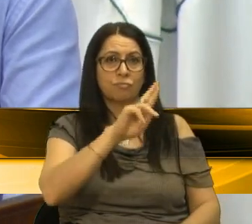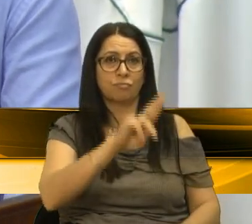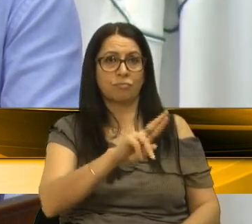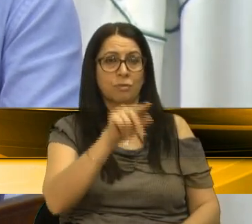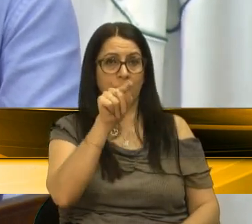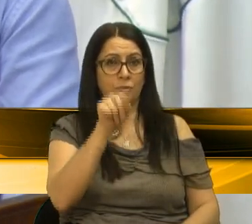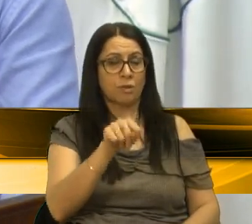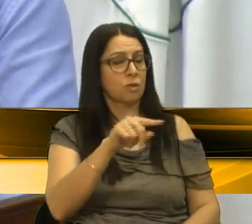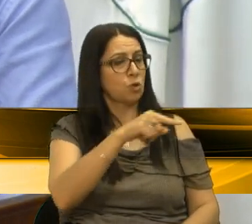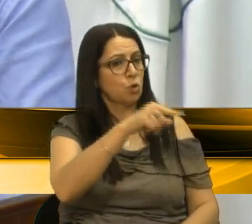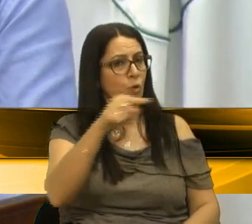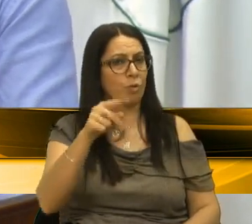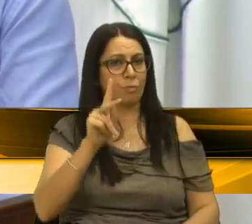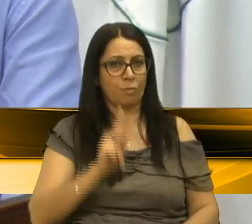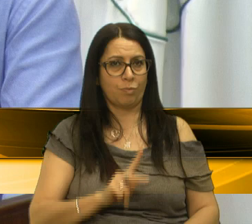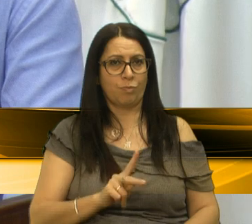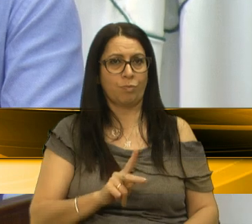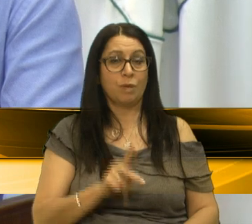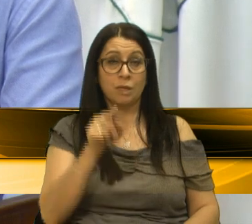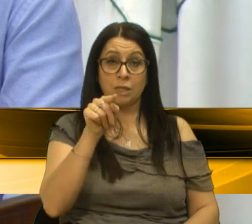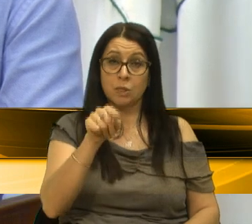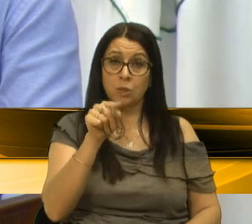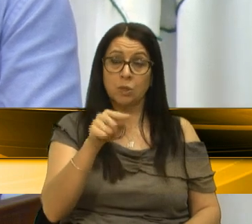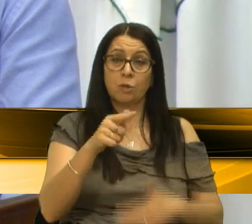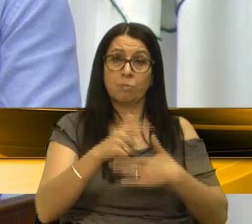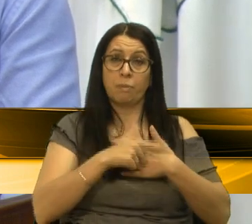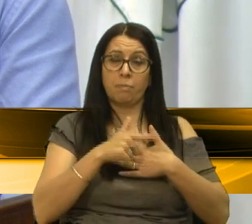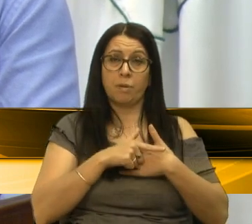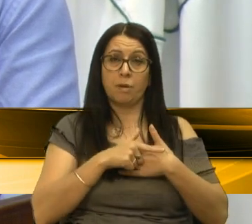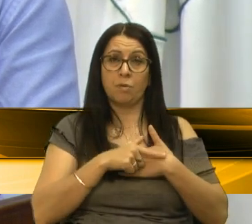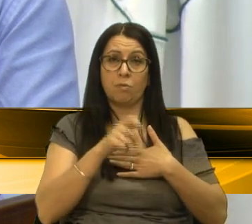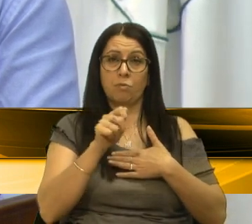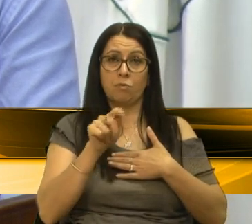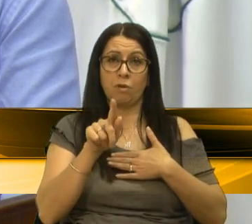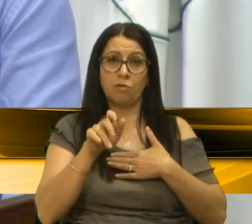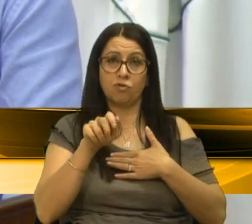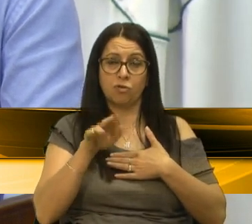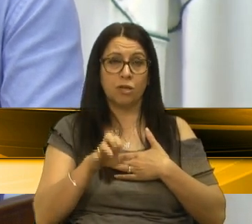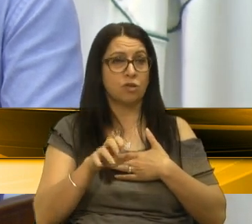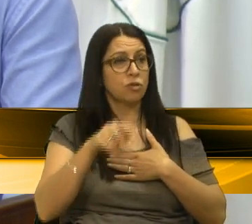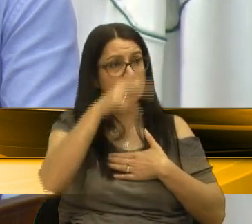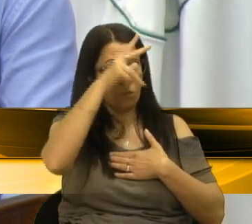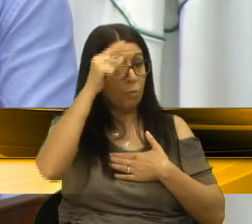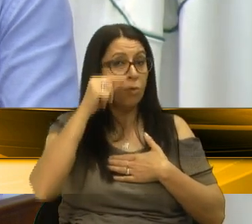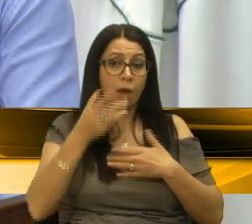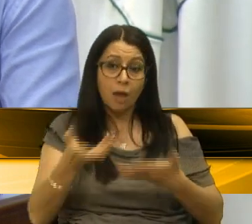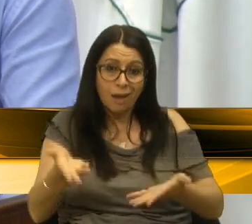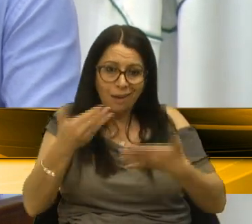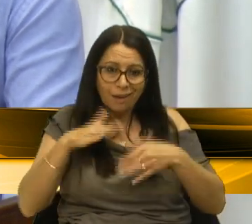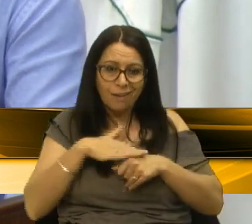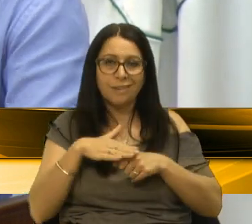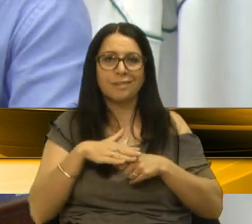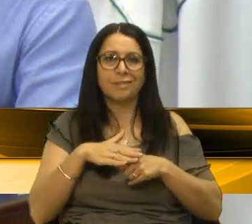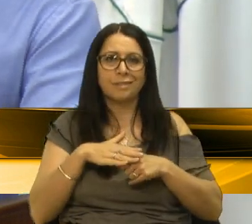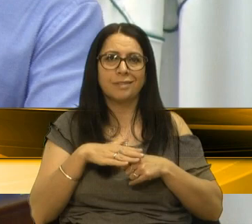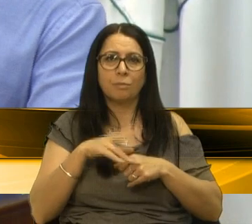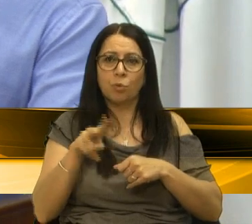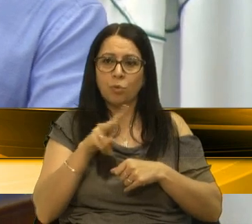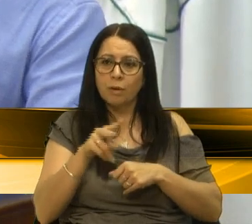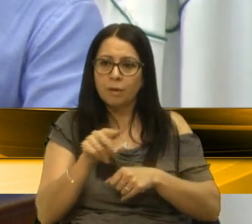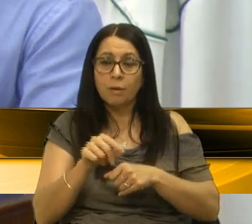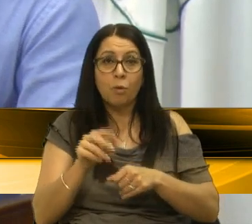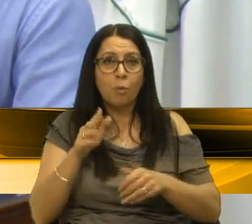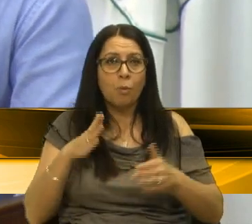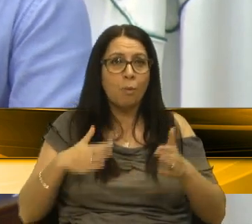esses e tantos outros. Se justamente o papel do agente público é receber as pessoas e buscar o máximo de soluções